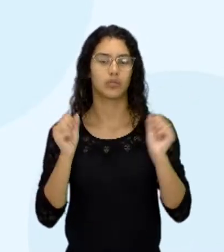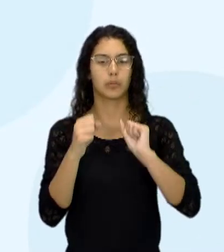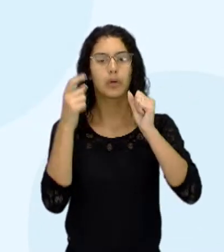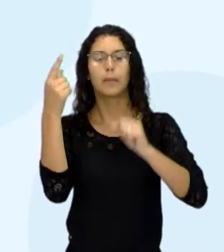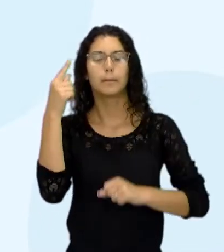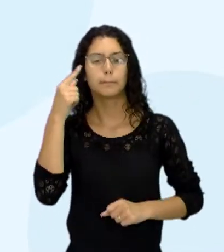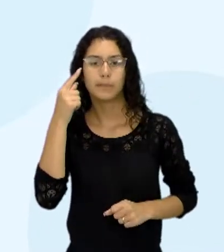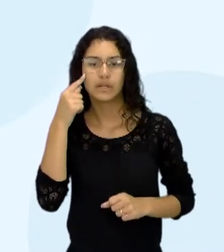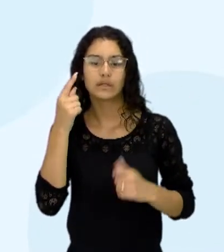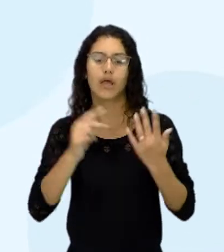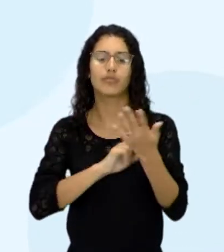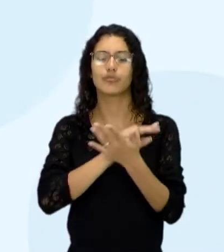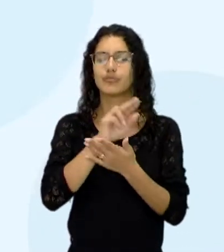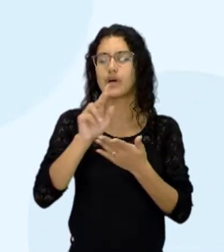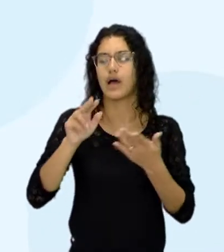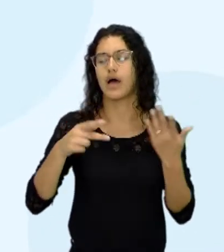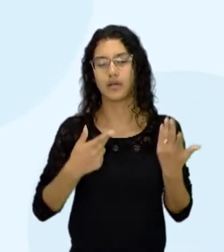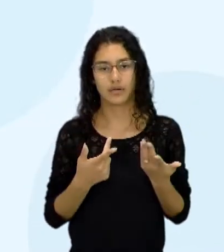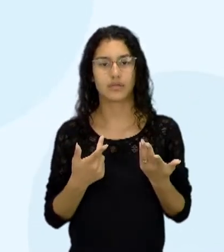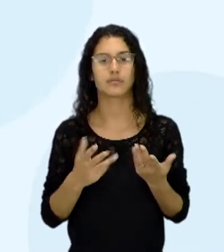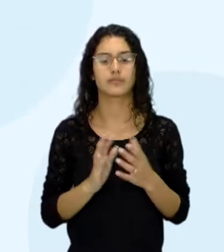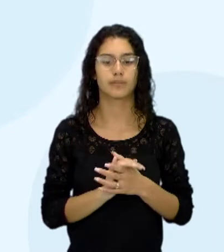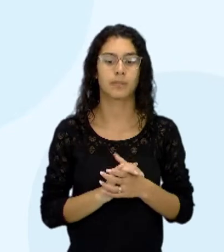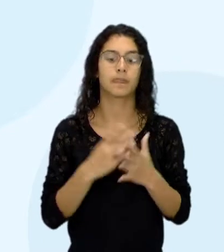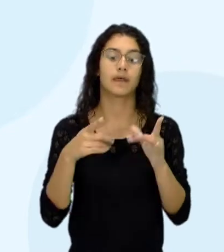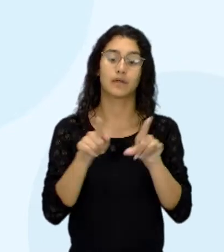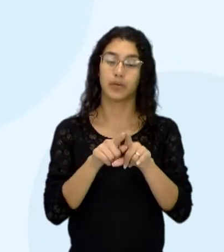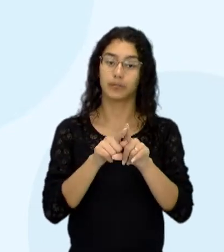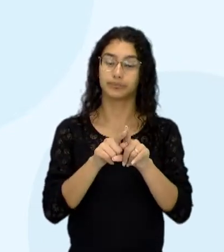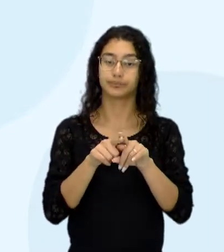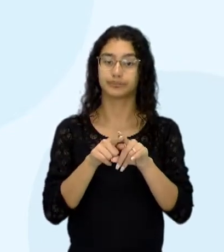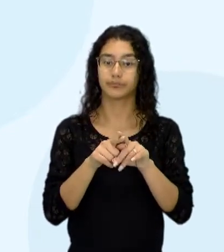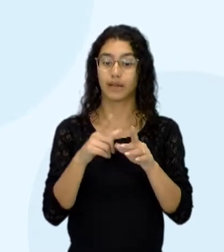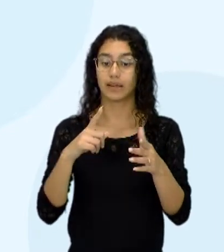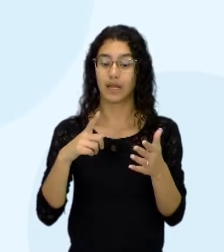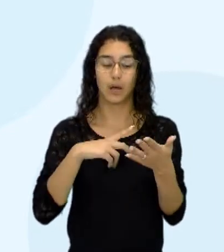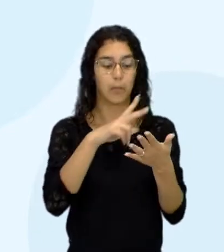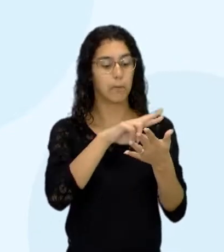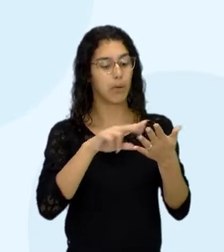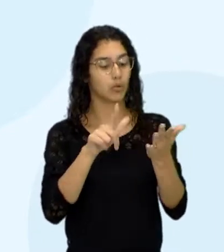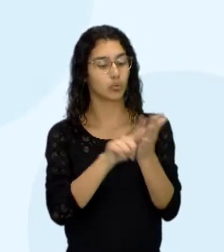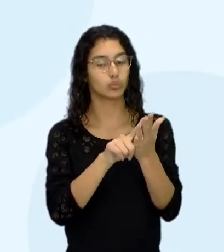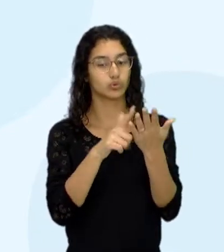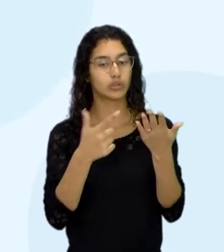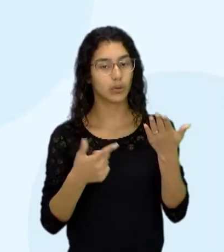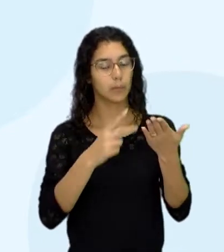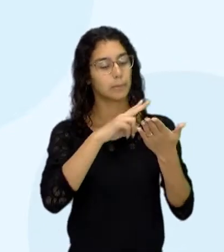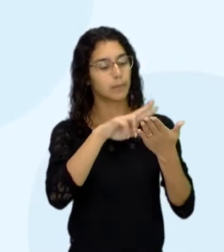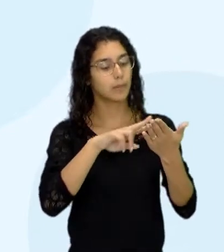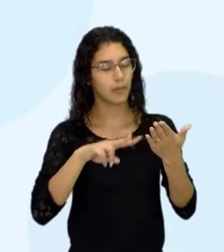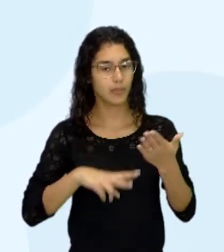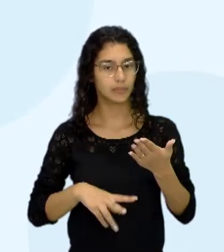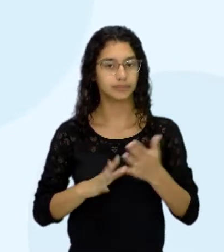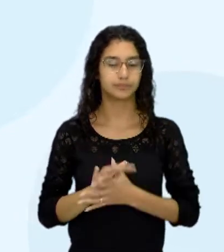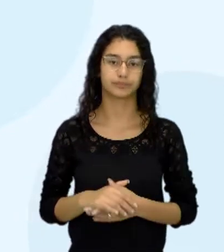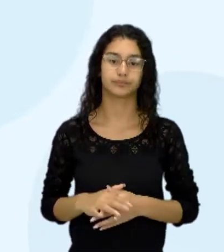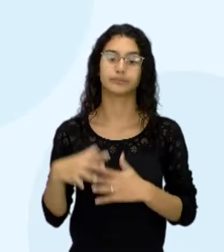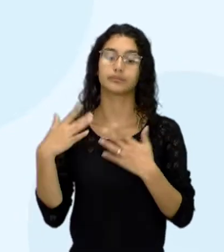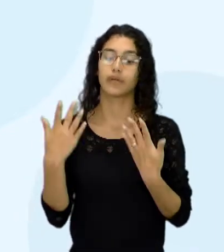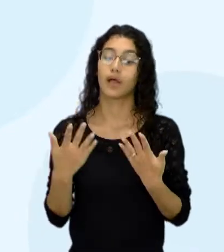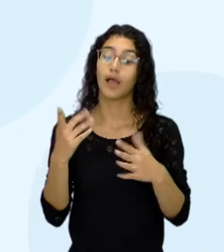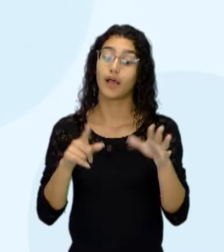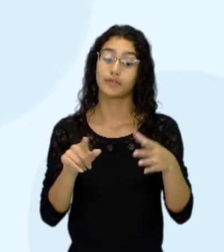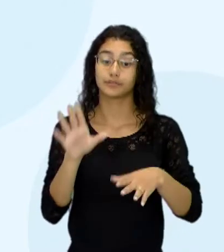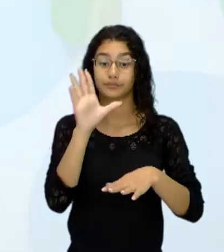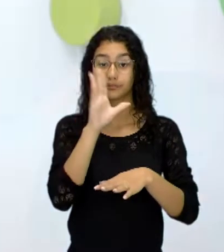pensar em coisas que não estivesse ali dentro daquela caixa. E na frente ele lendo um jornal. Então, talvez aí